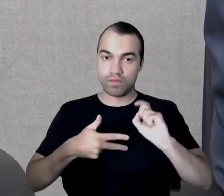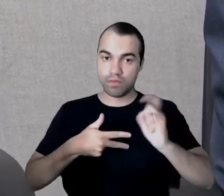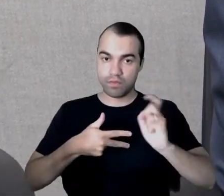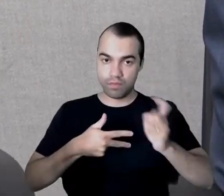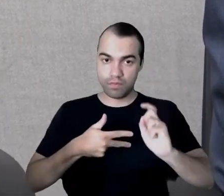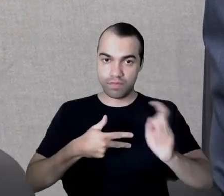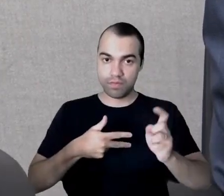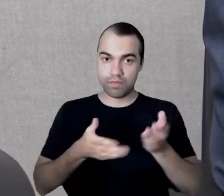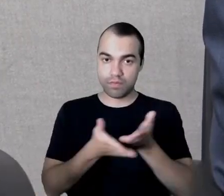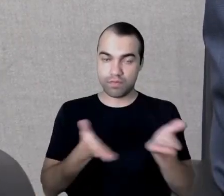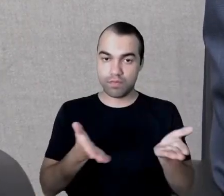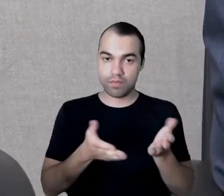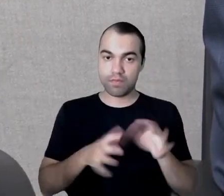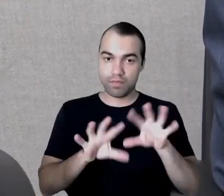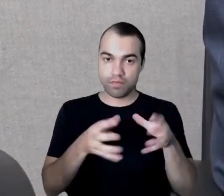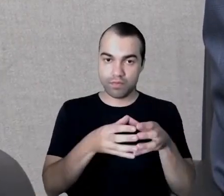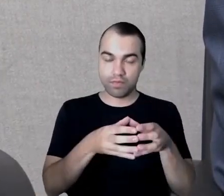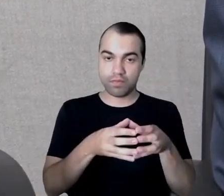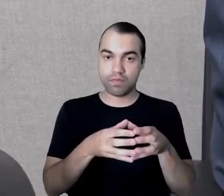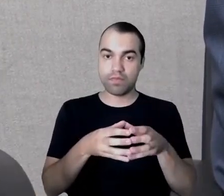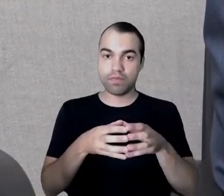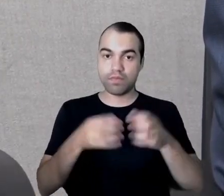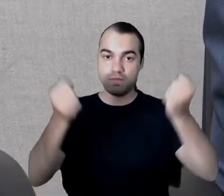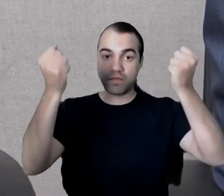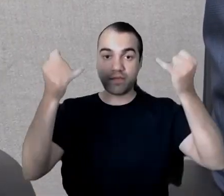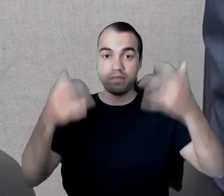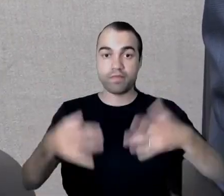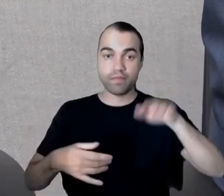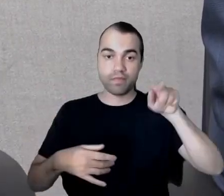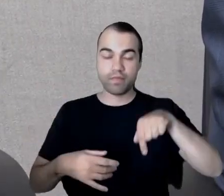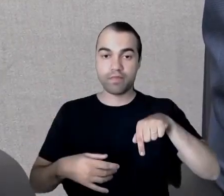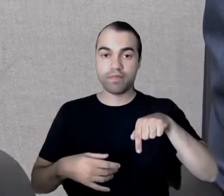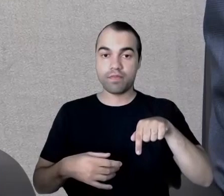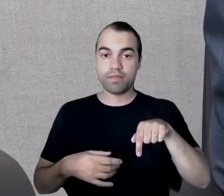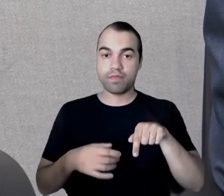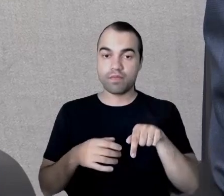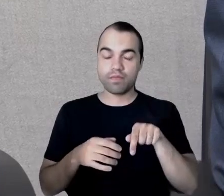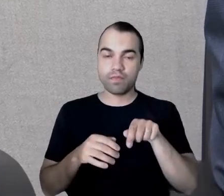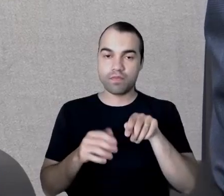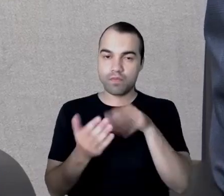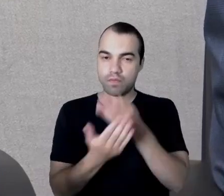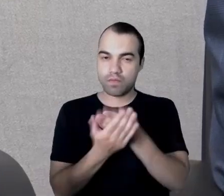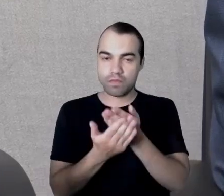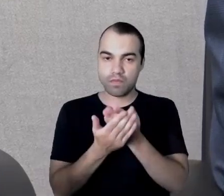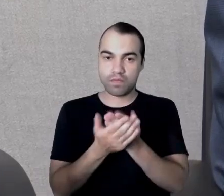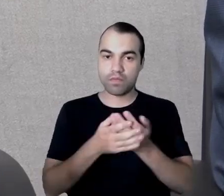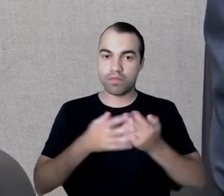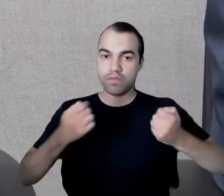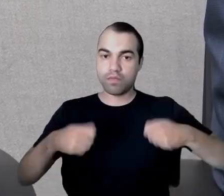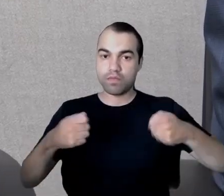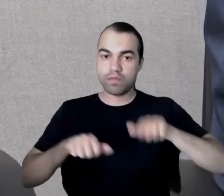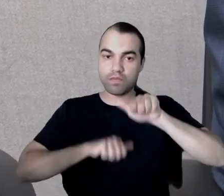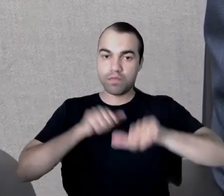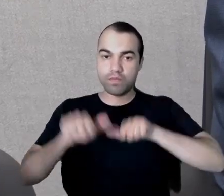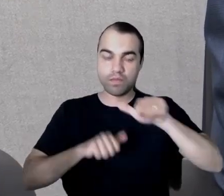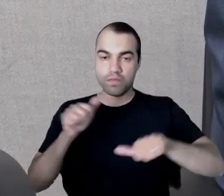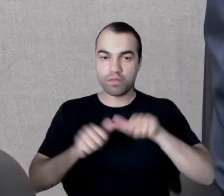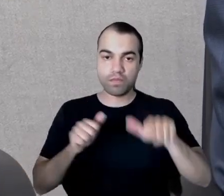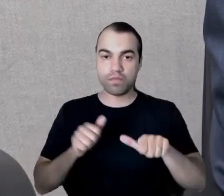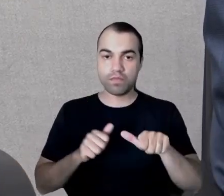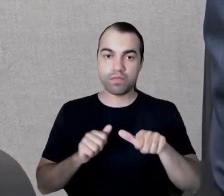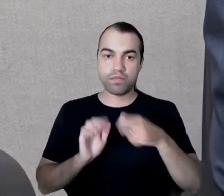a justificação é que após a curado estudo notou-se a premente necessidade de alteração da mencionada Norma